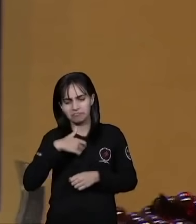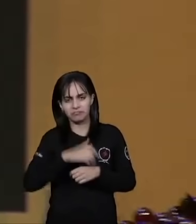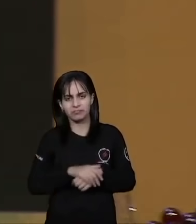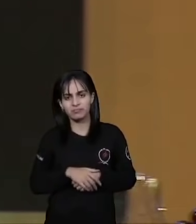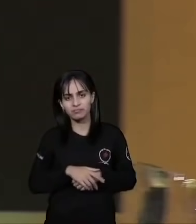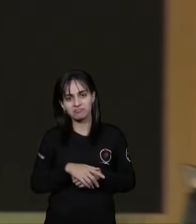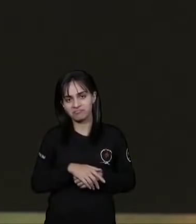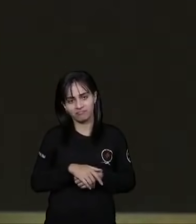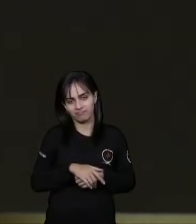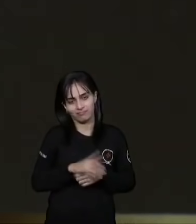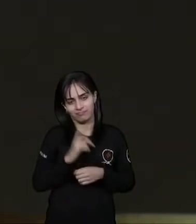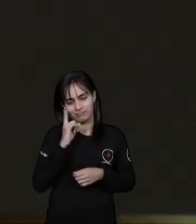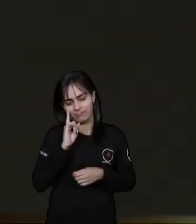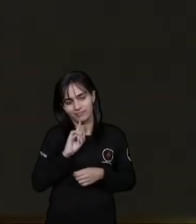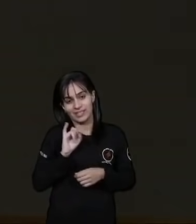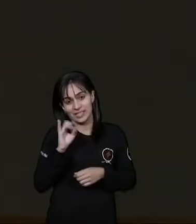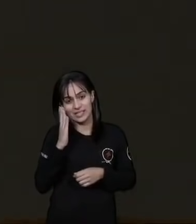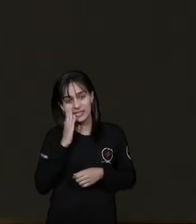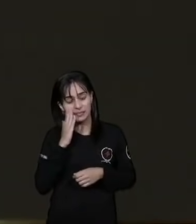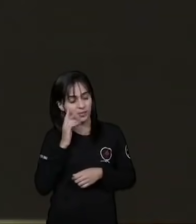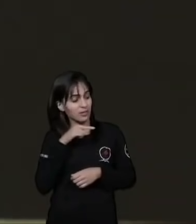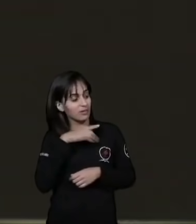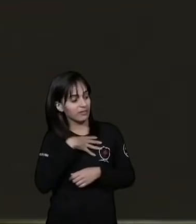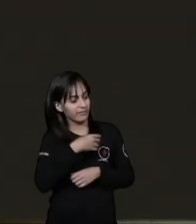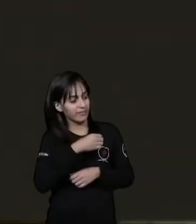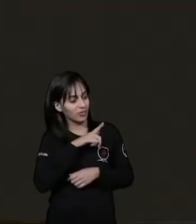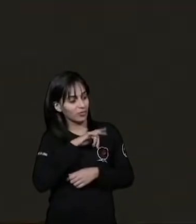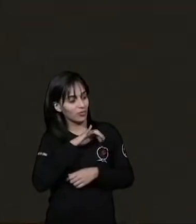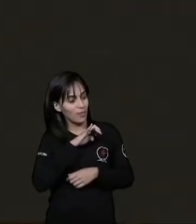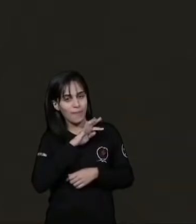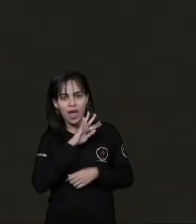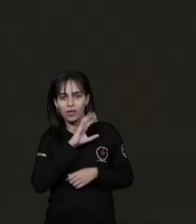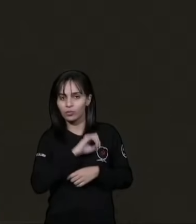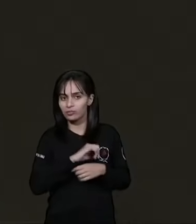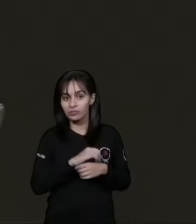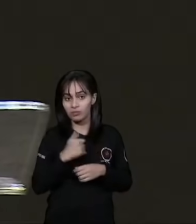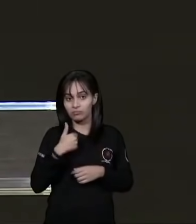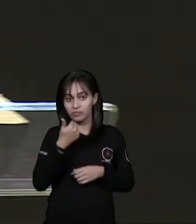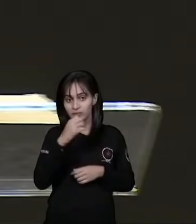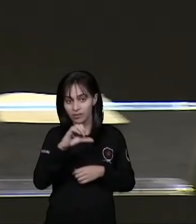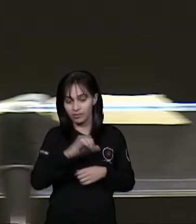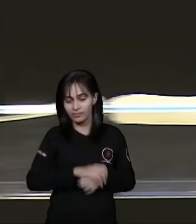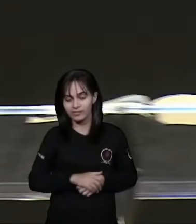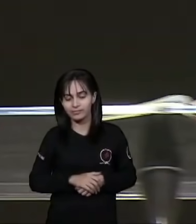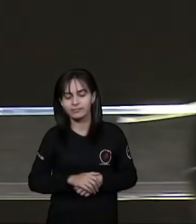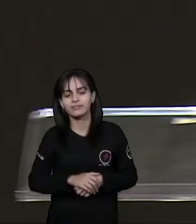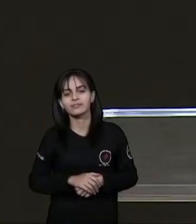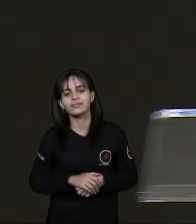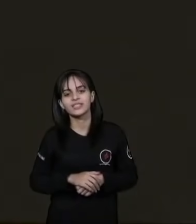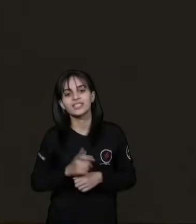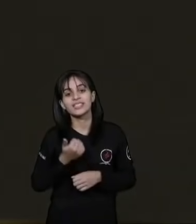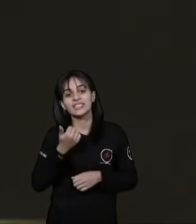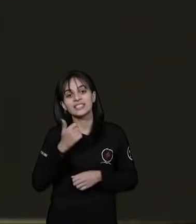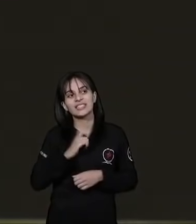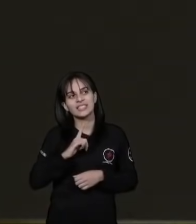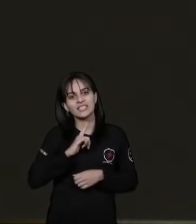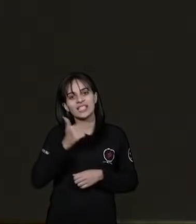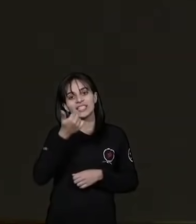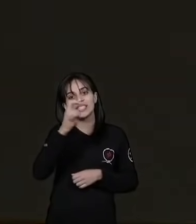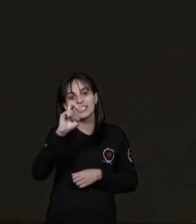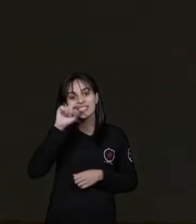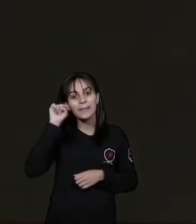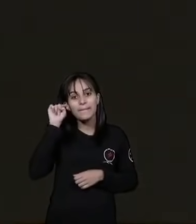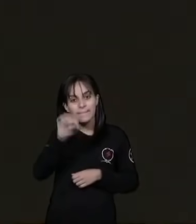não sabia nada você sabia disso é isso aí é filho de Gilberto Malafaia trabalhando é há 15 mil pessoas no